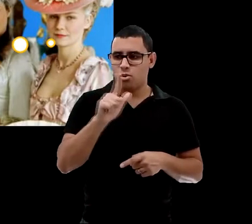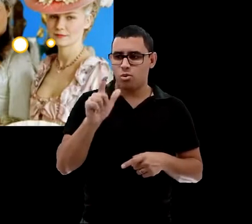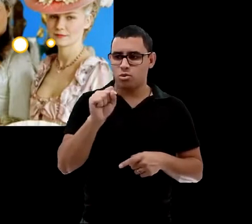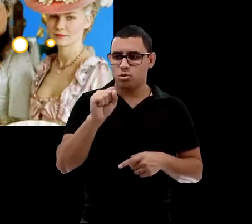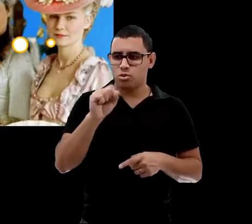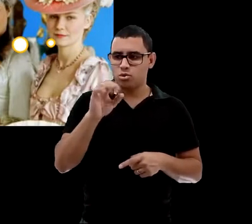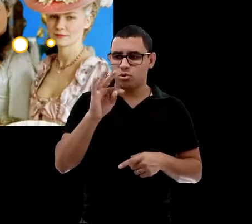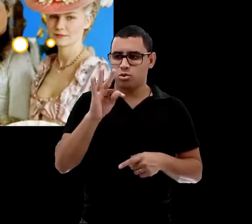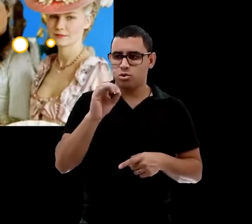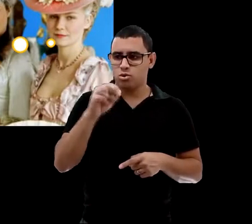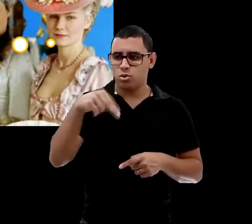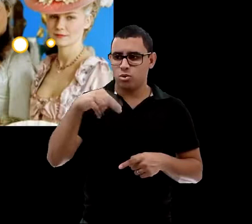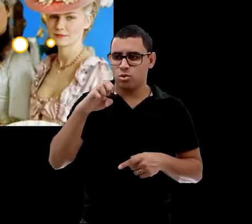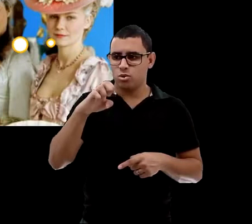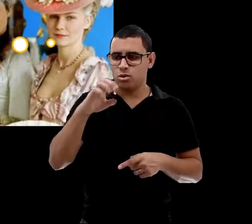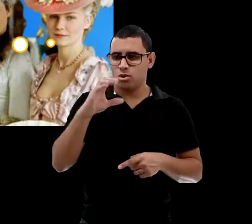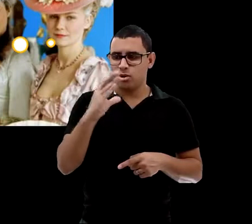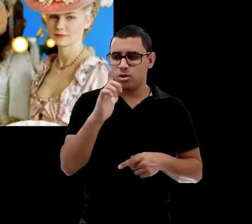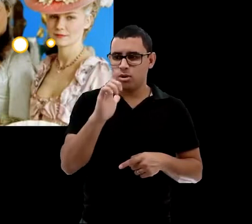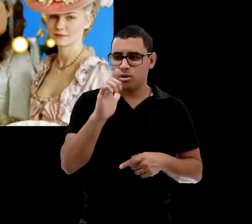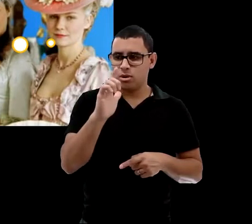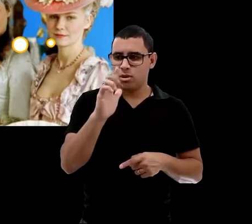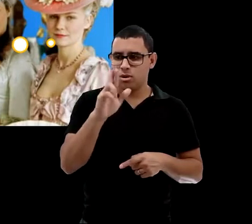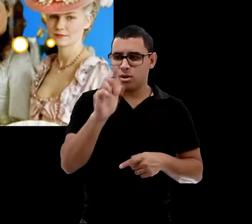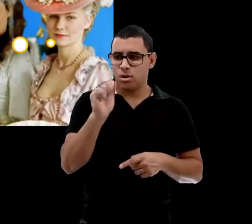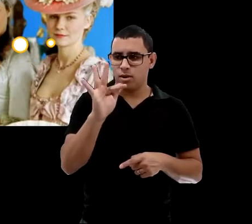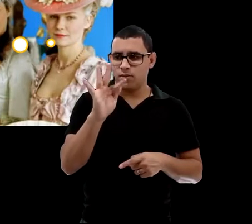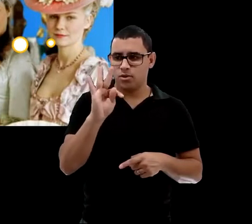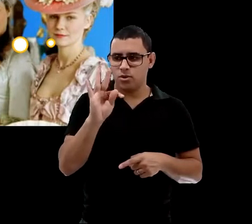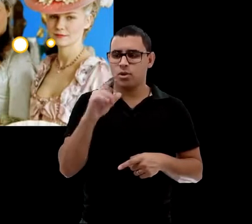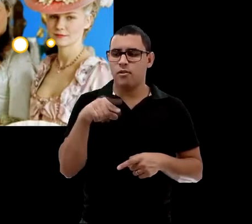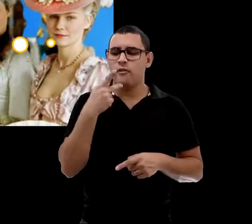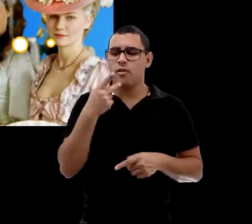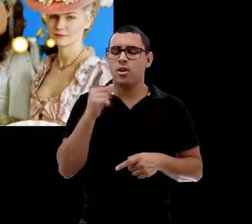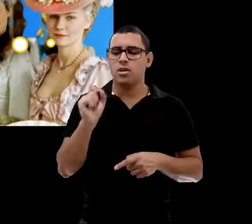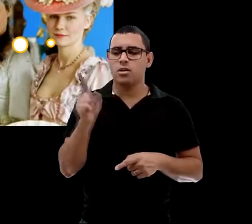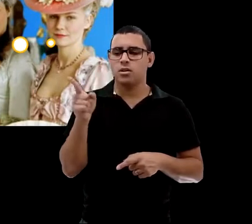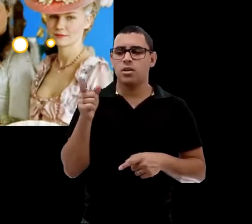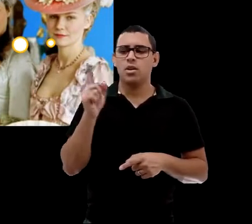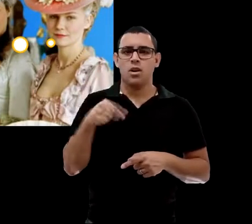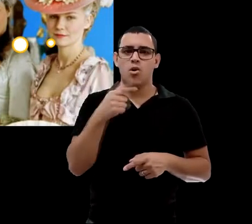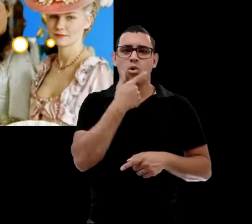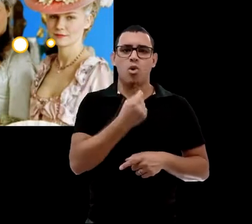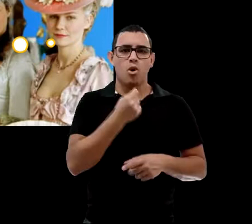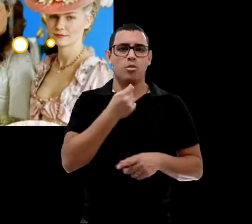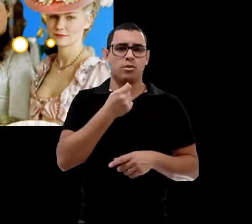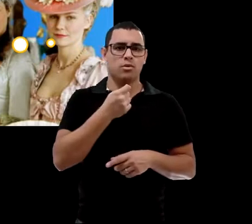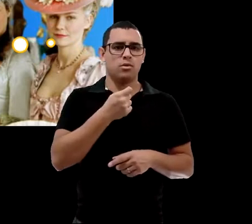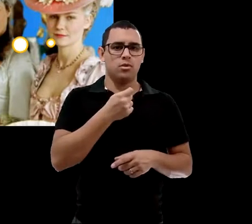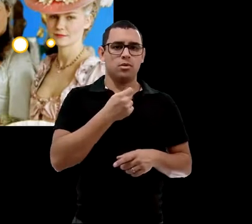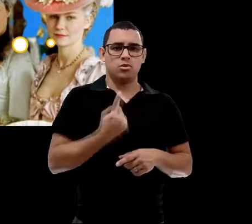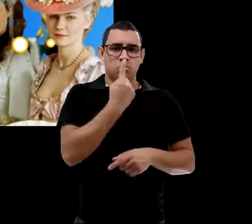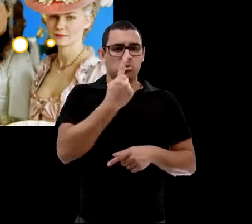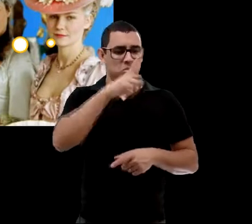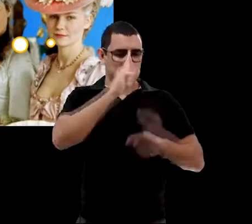foi ela que foi uma dessas mulheres que defendia, né? Acho que eu disse errado o nome dela aí. Ela dizia que o patriarcalismo é quem corrompia as mulheres. Era a